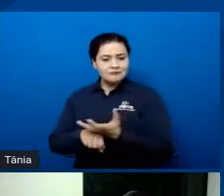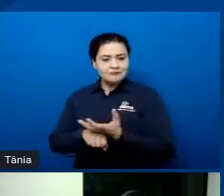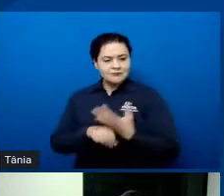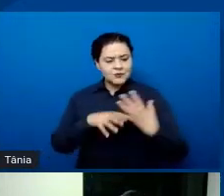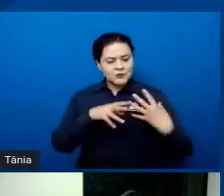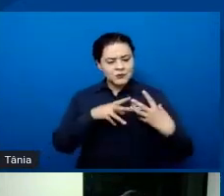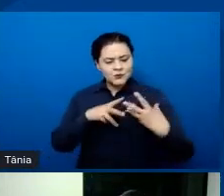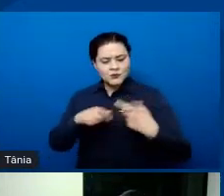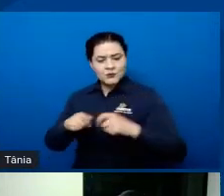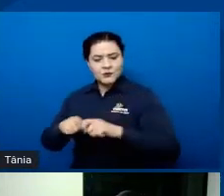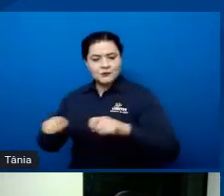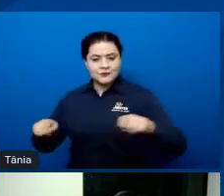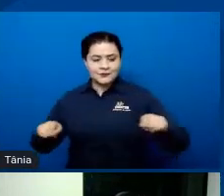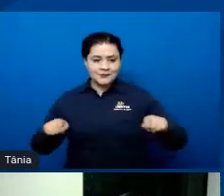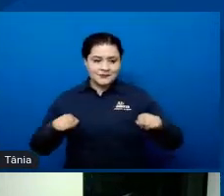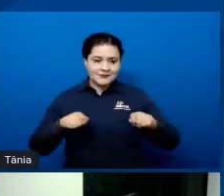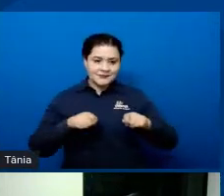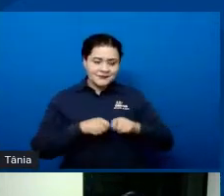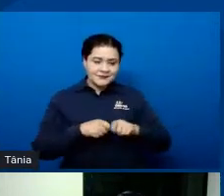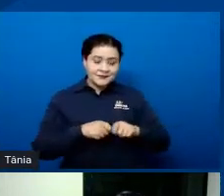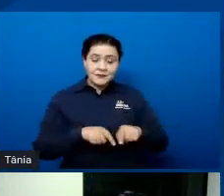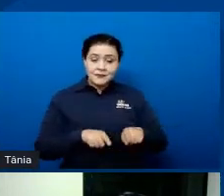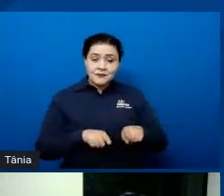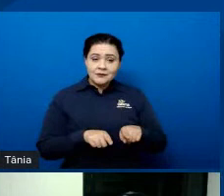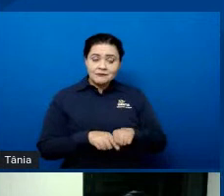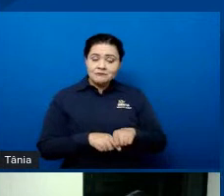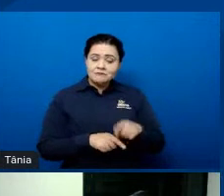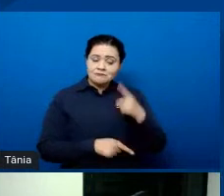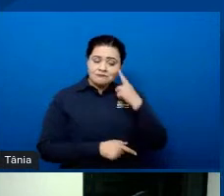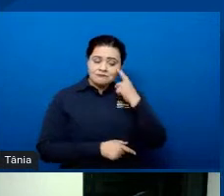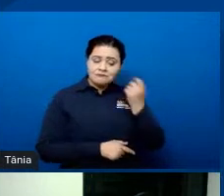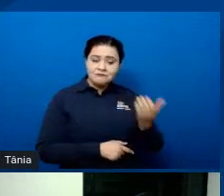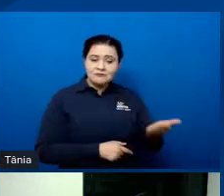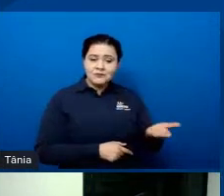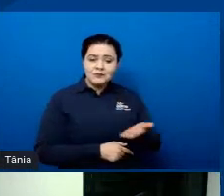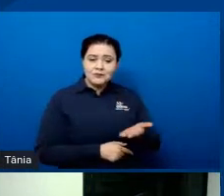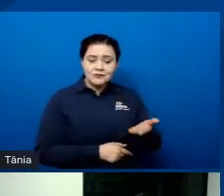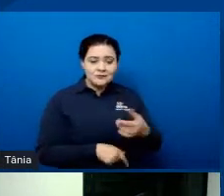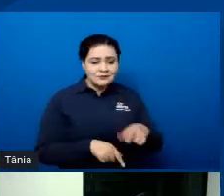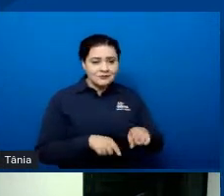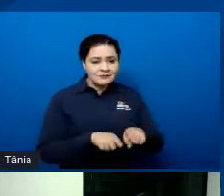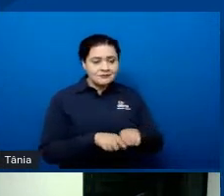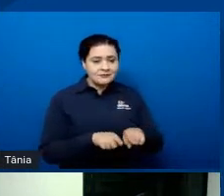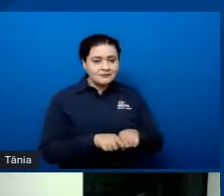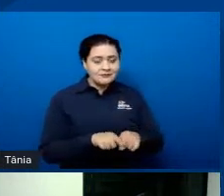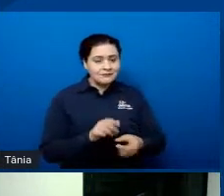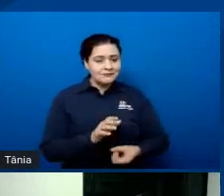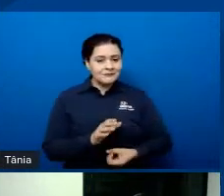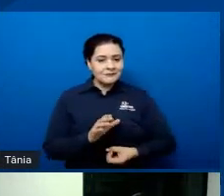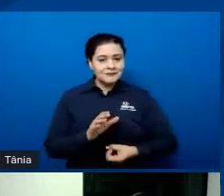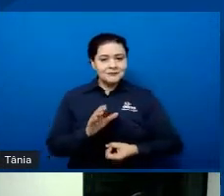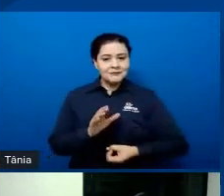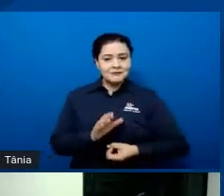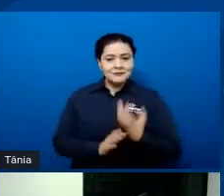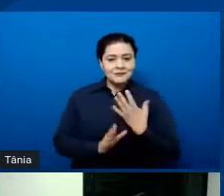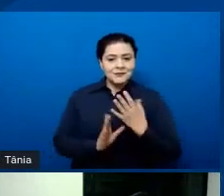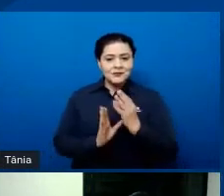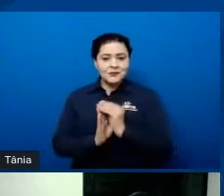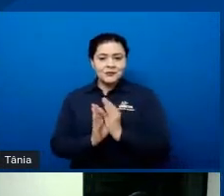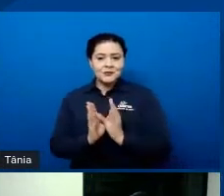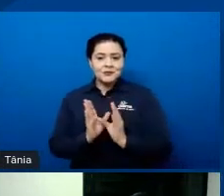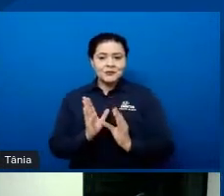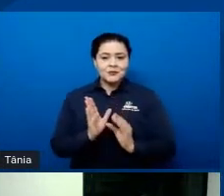as áreas, né? E para vocês terem noção, hoje a gente está produzindo um um conteúdo agora